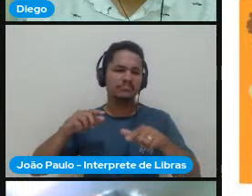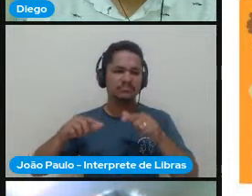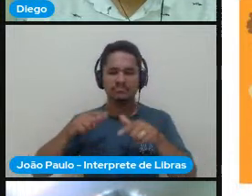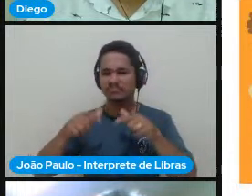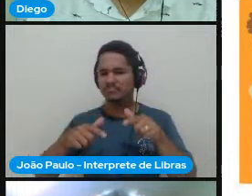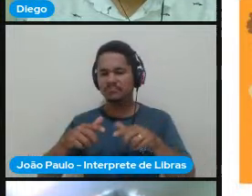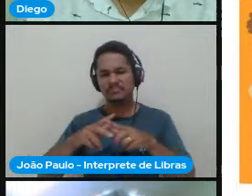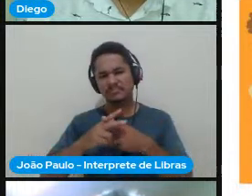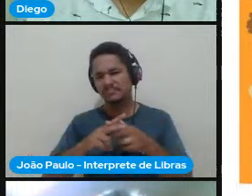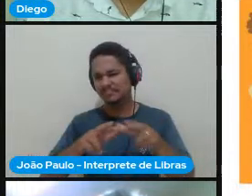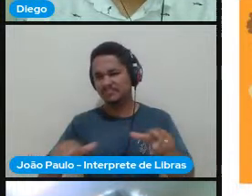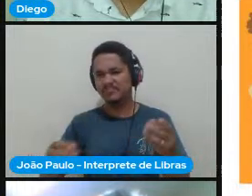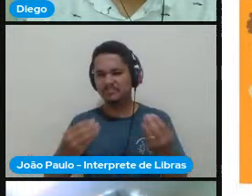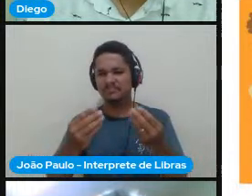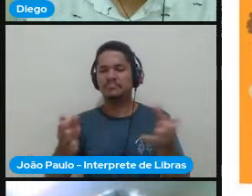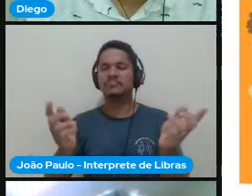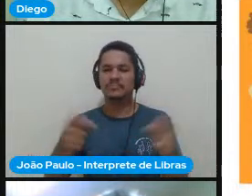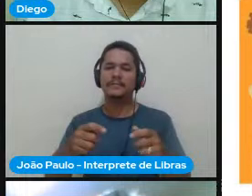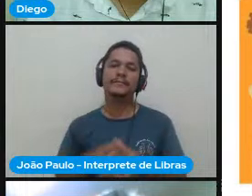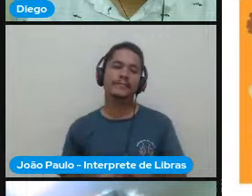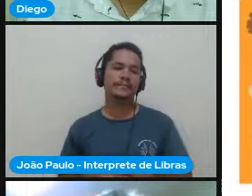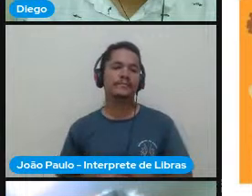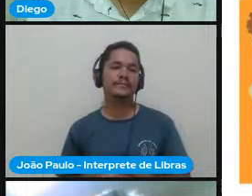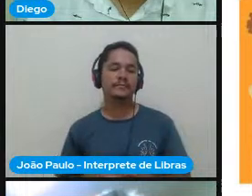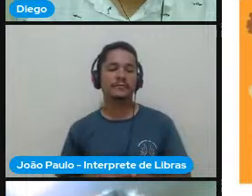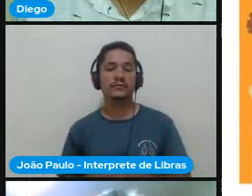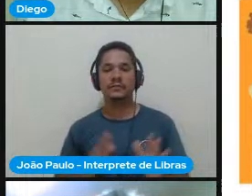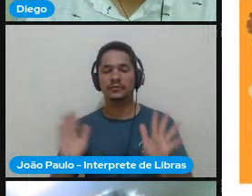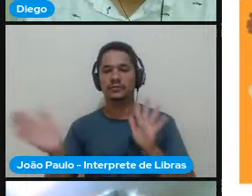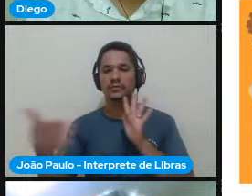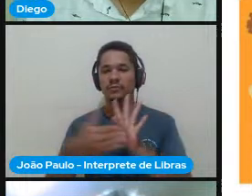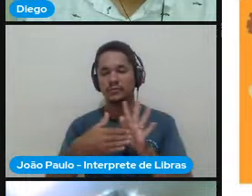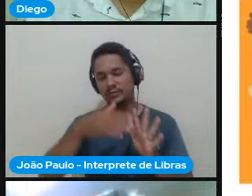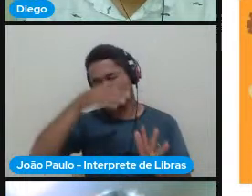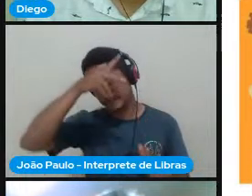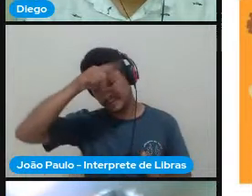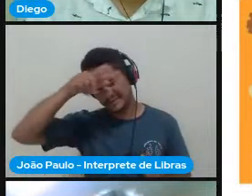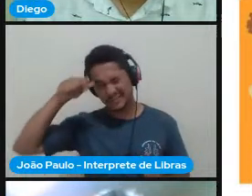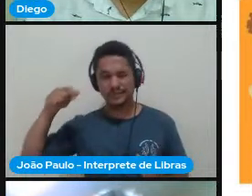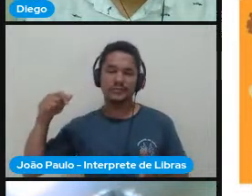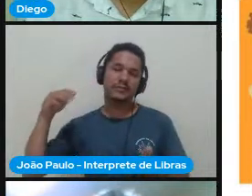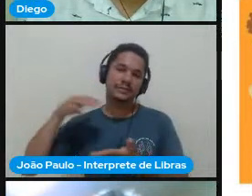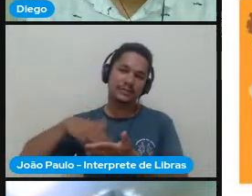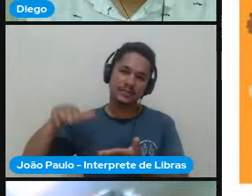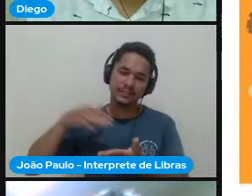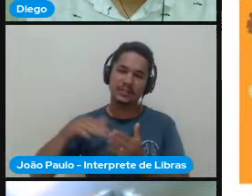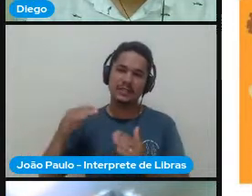oferecer, tá? E lembrando que tudo que a Prefeitura, a Secretaria de Desenvolvimento,